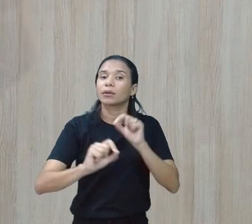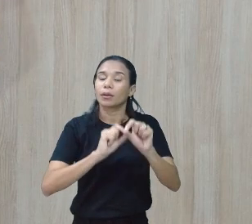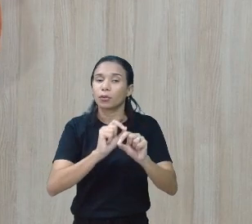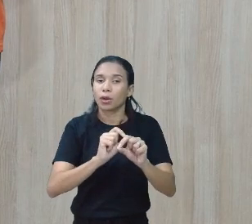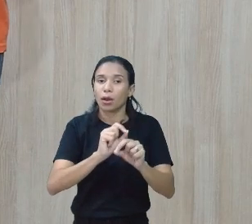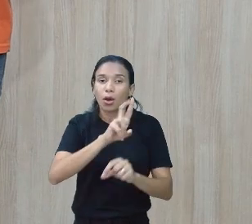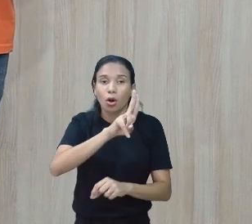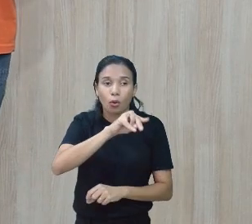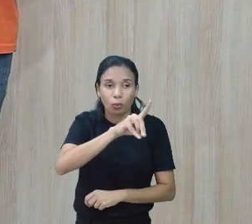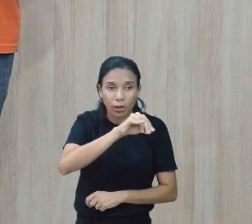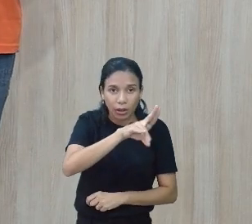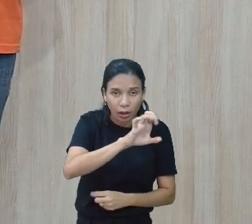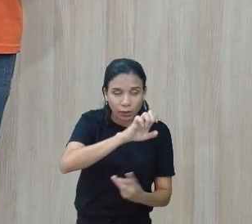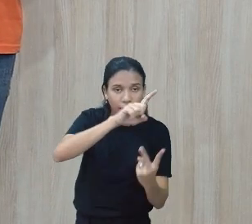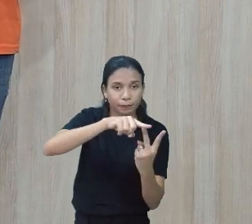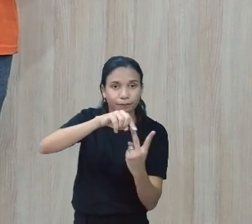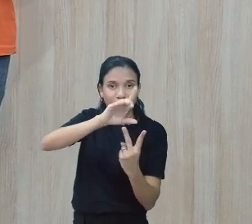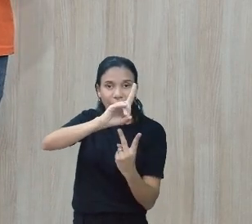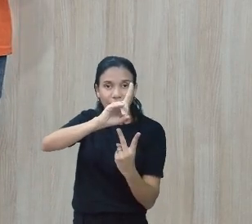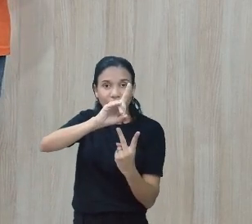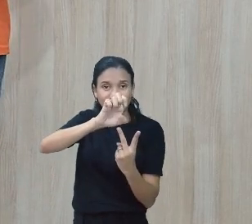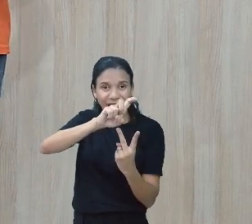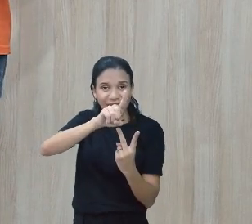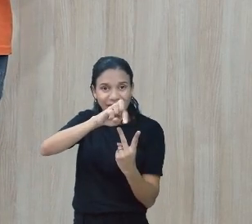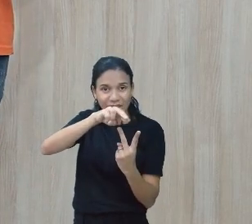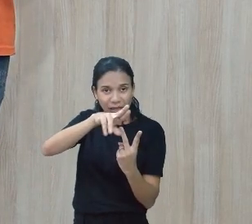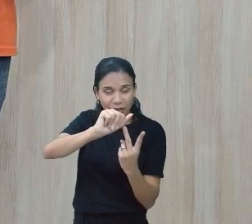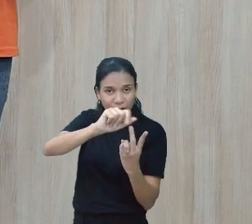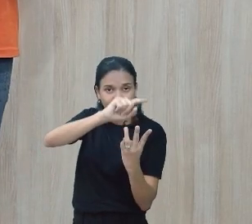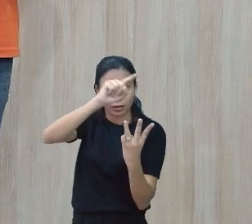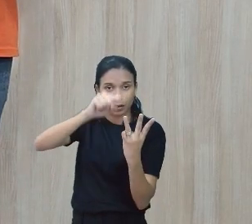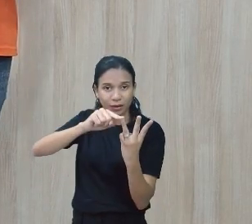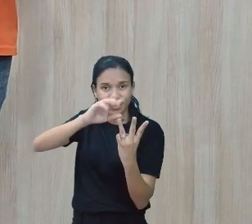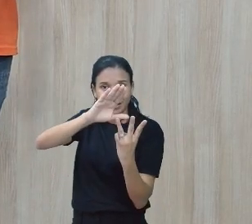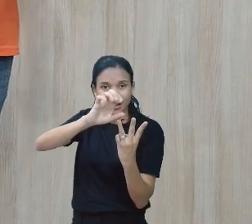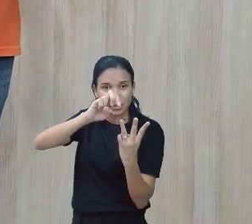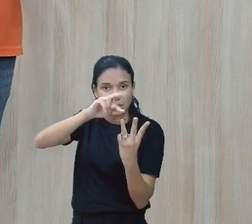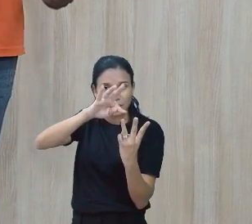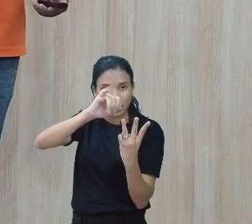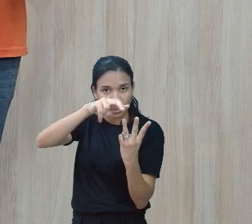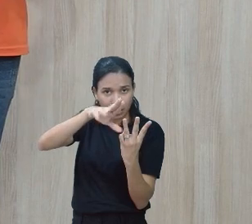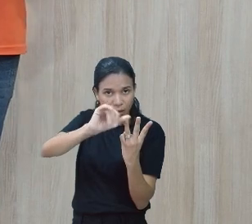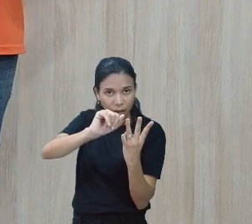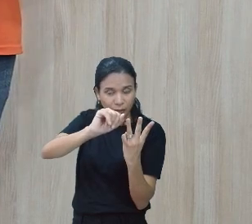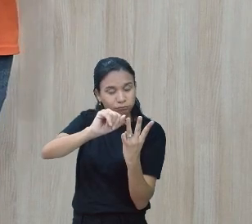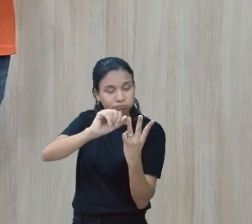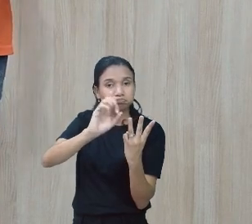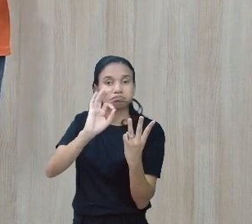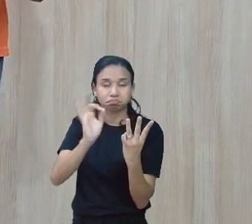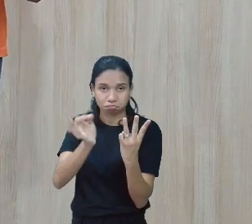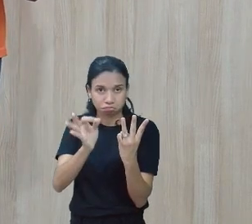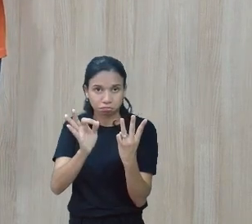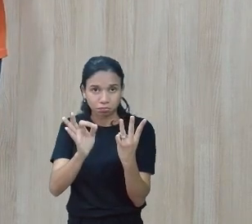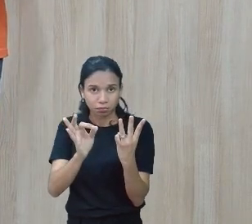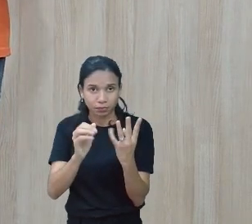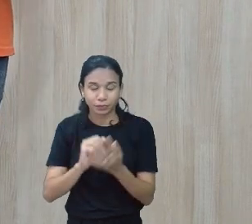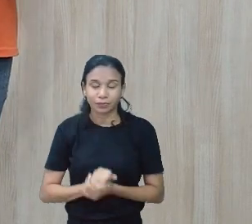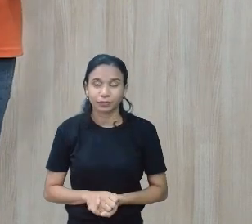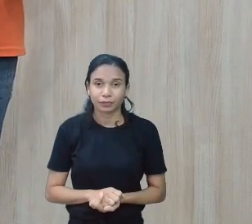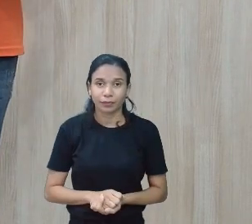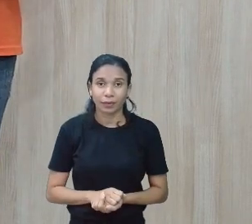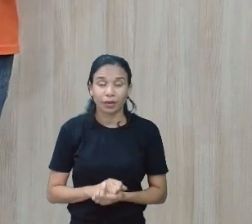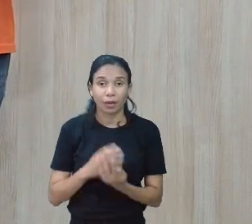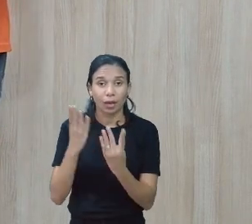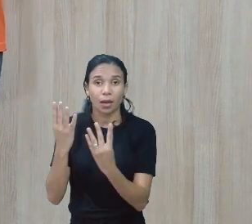unidade, dezena, centena, unidade de milhar, dezena de milhar e assim sucessivamente.